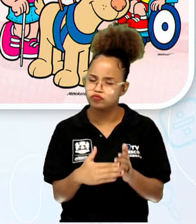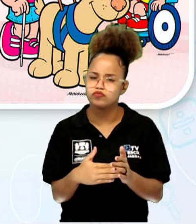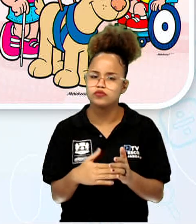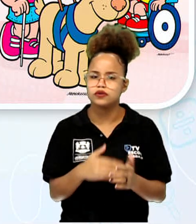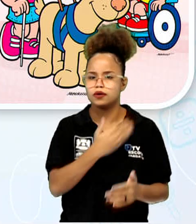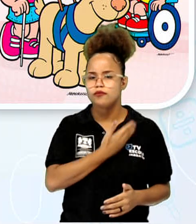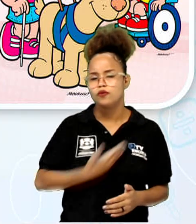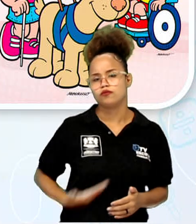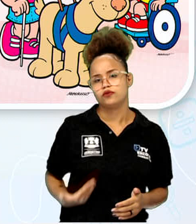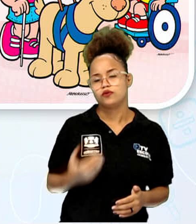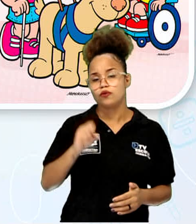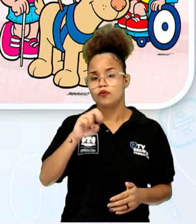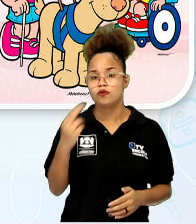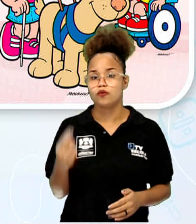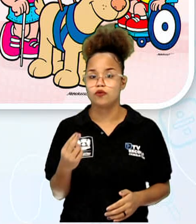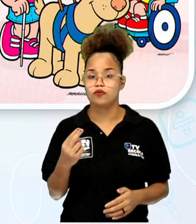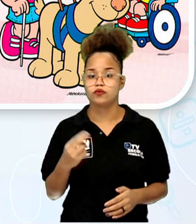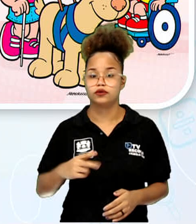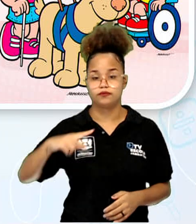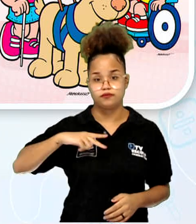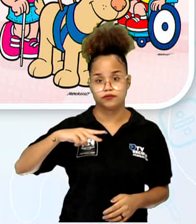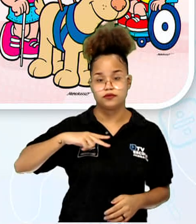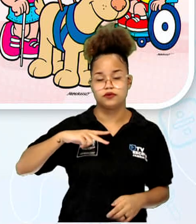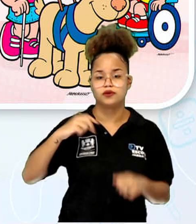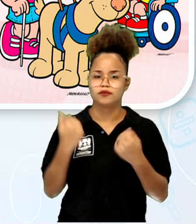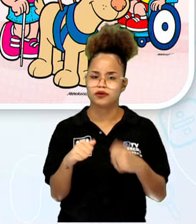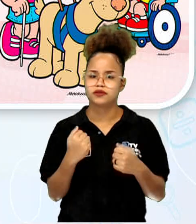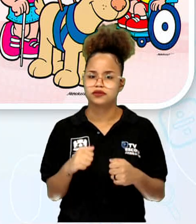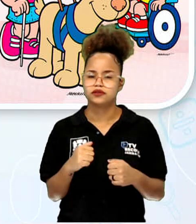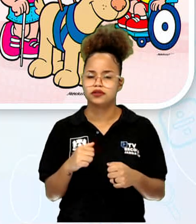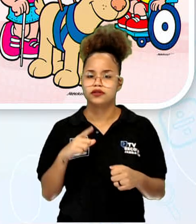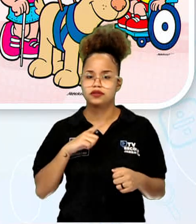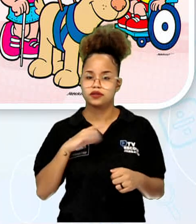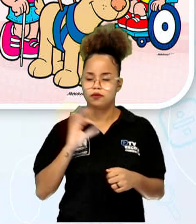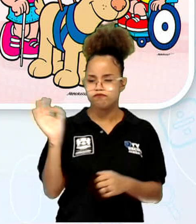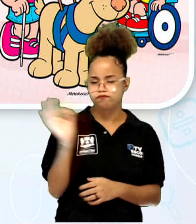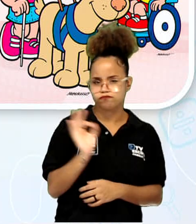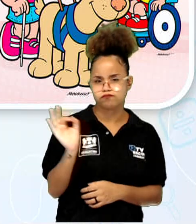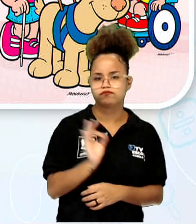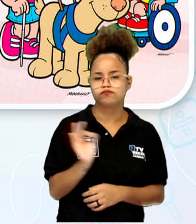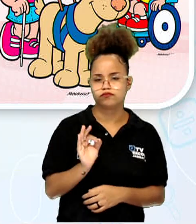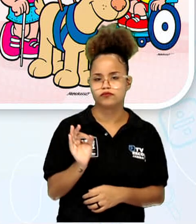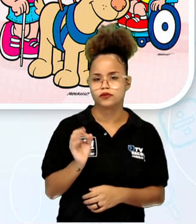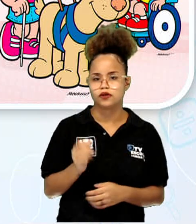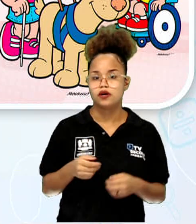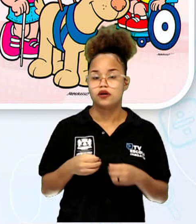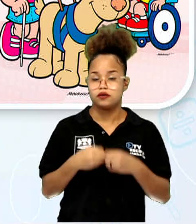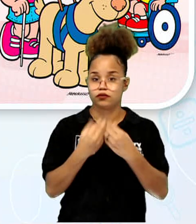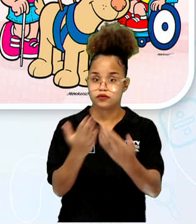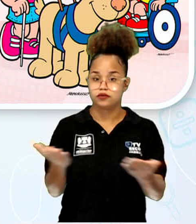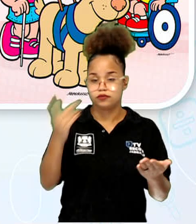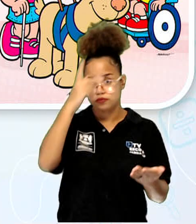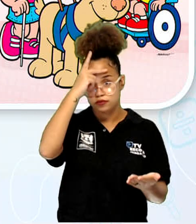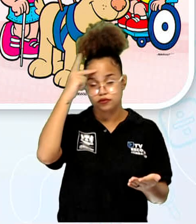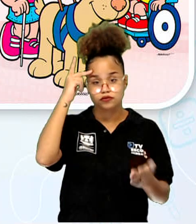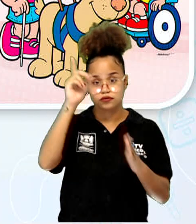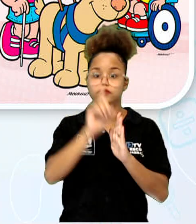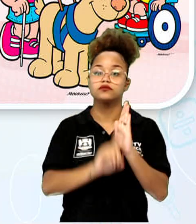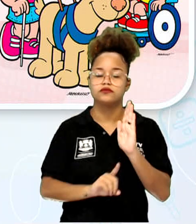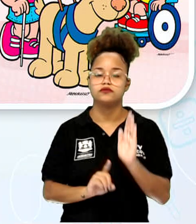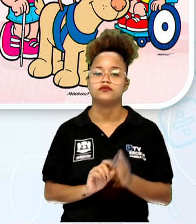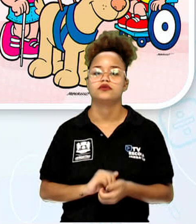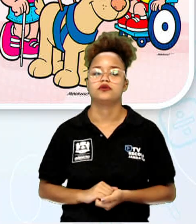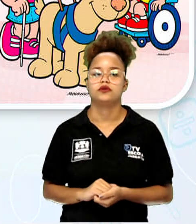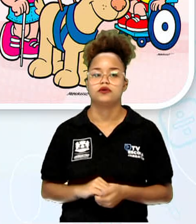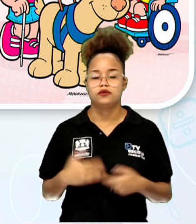público ou privado, ele tem que deixar um percentual para atender a esse tipo de público. Então,